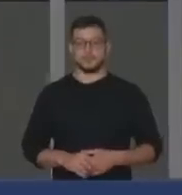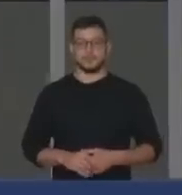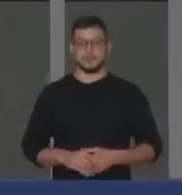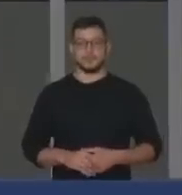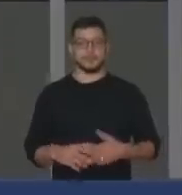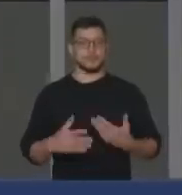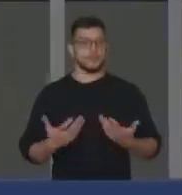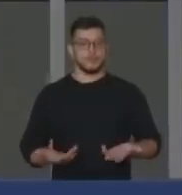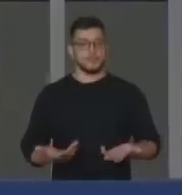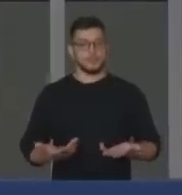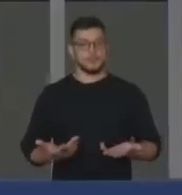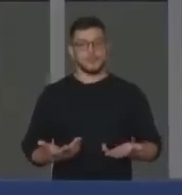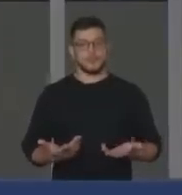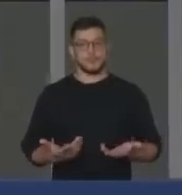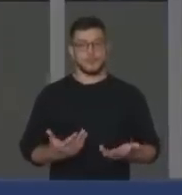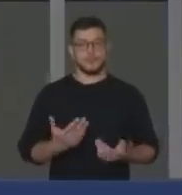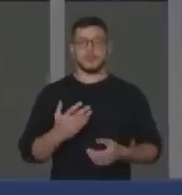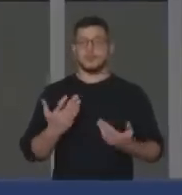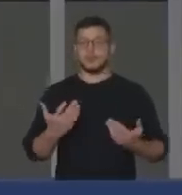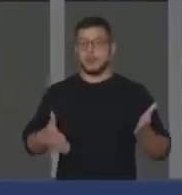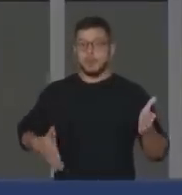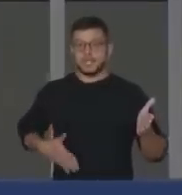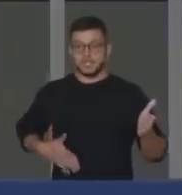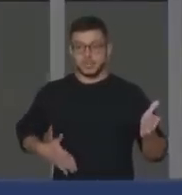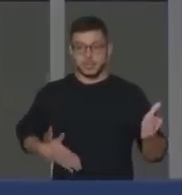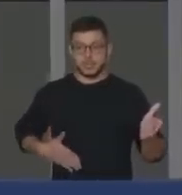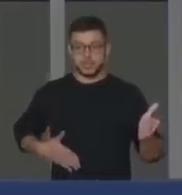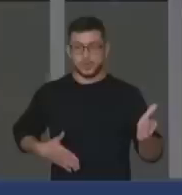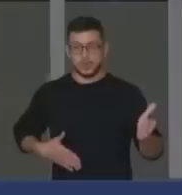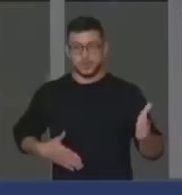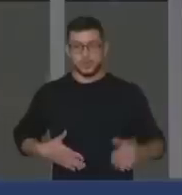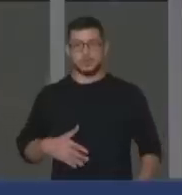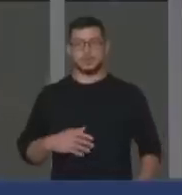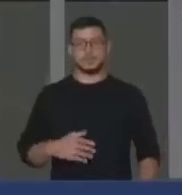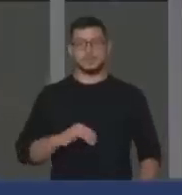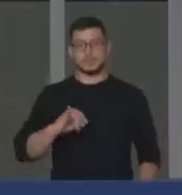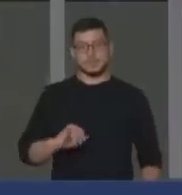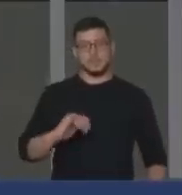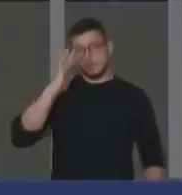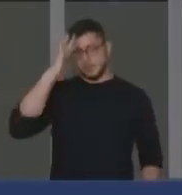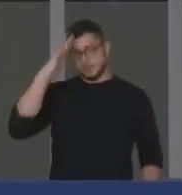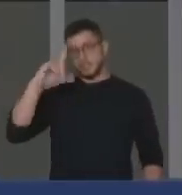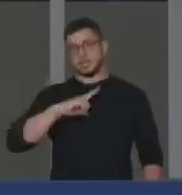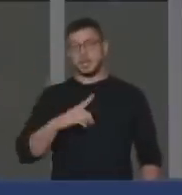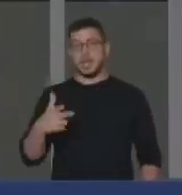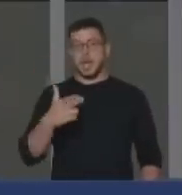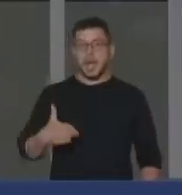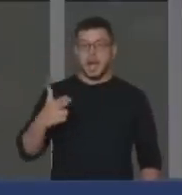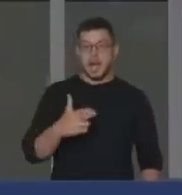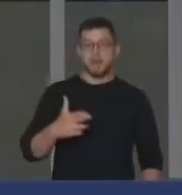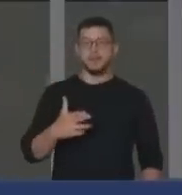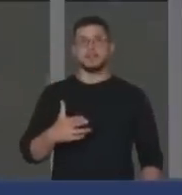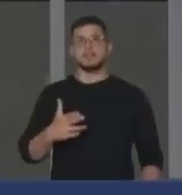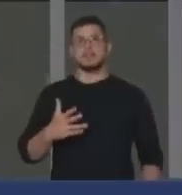Pelo simples, razoável de que o bandido, pensando que possa haver uma arma naquela casa ou naquele carro, ele tem o que a gente chama,